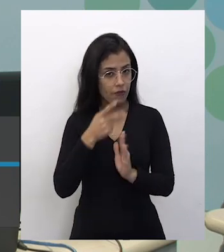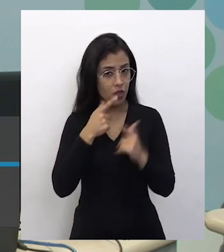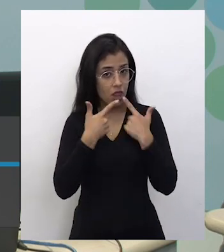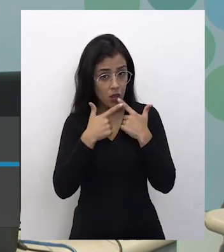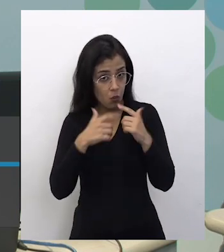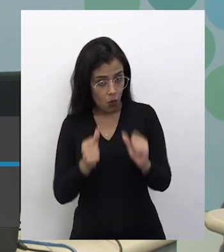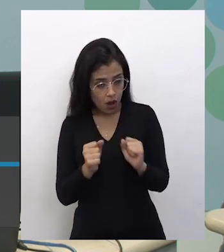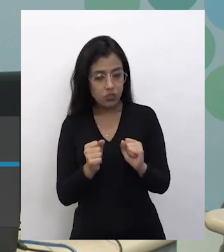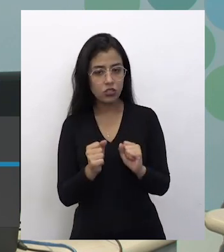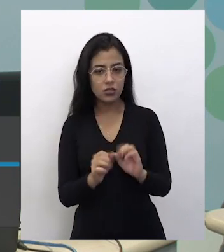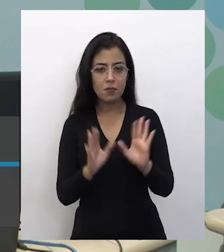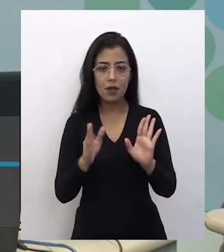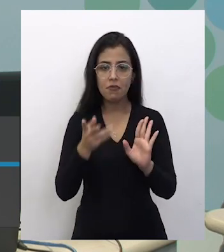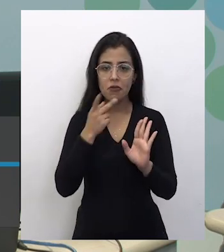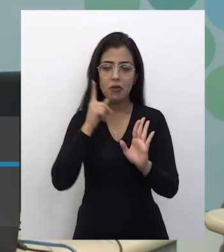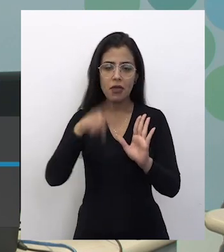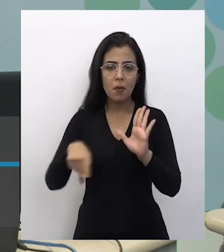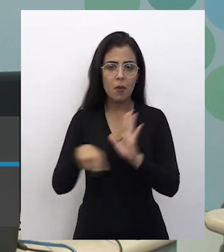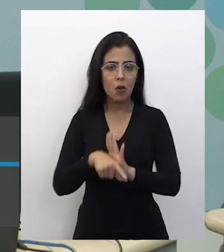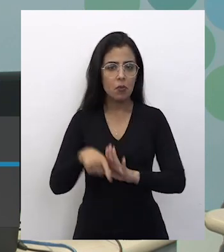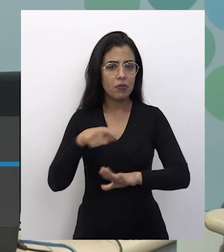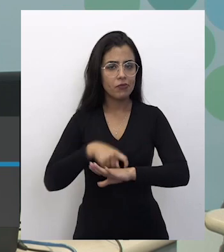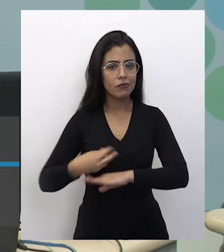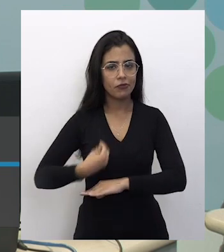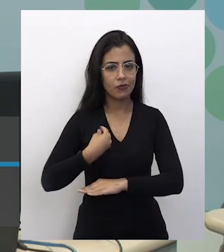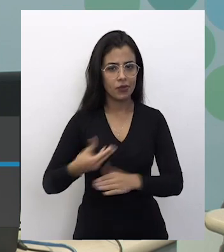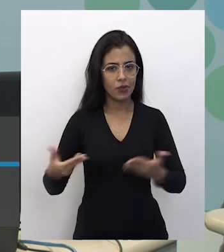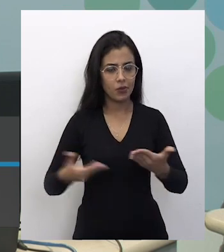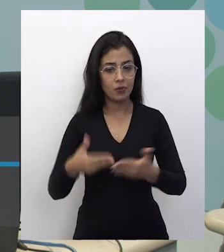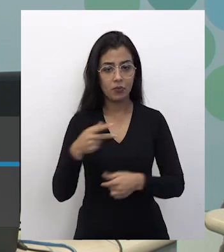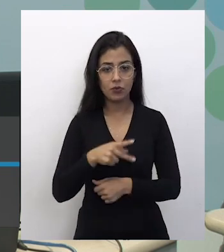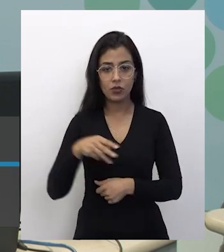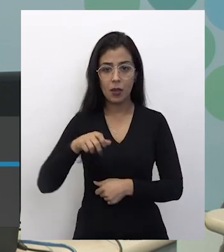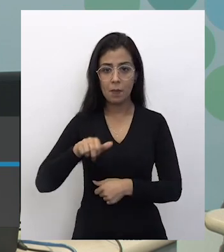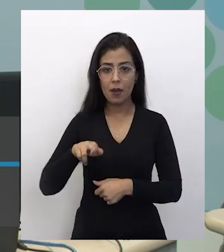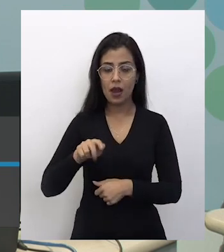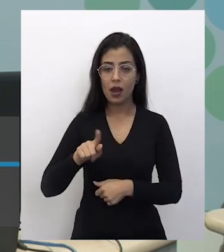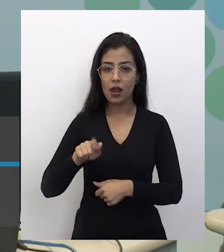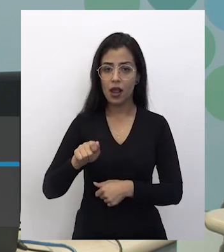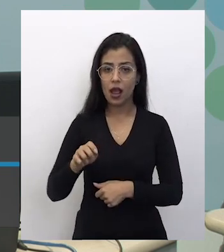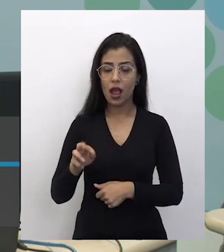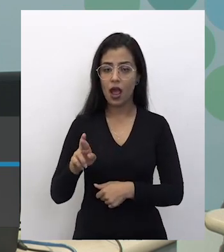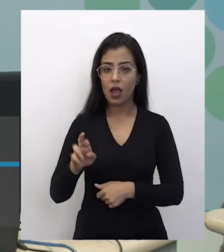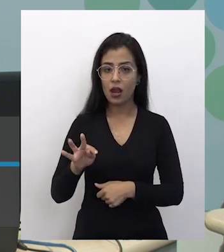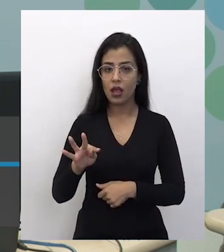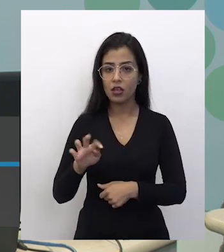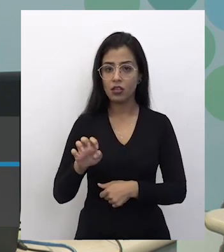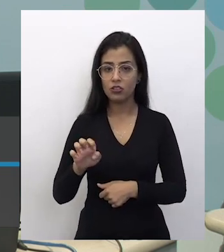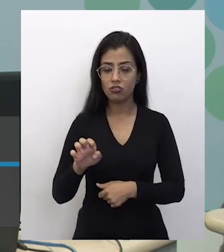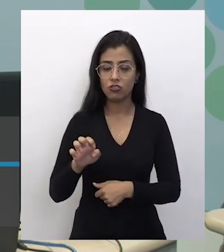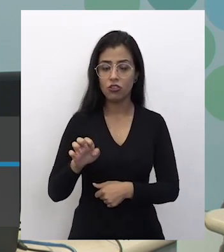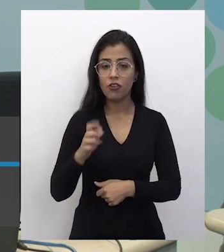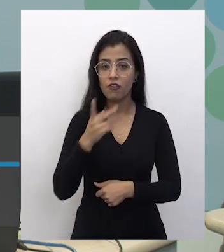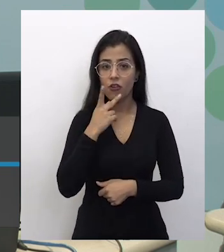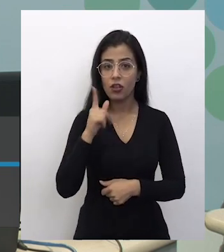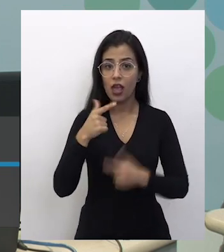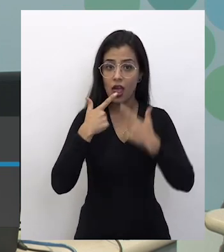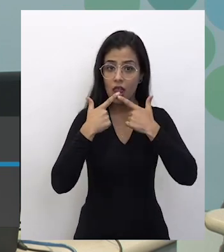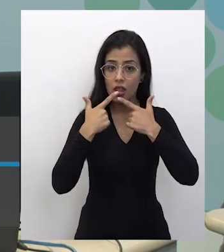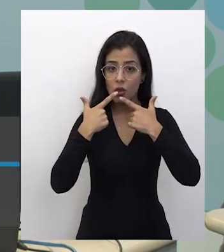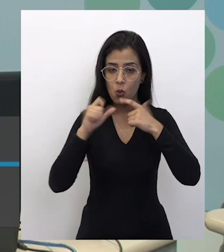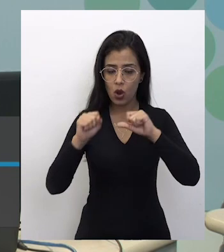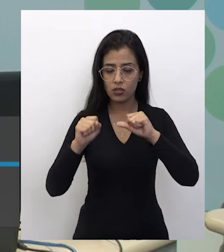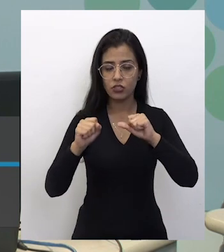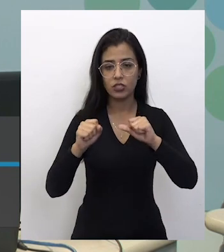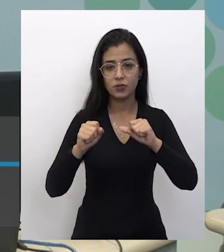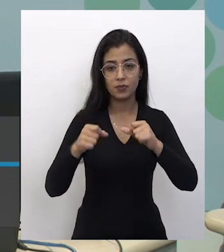disse que ela tem relação com o momento que nós estamos passando agora. A Pro Margarete mandando resposta da aluna Giovana, dizendo que a linguagem é adequada, né?